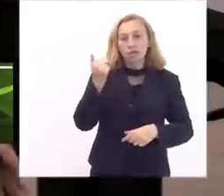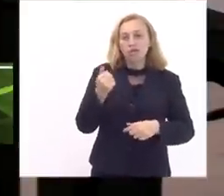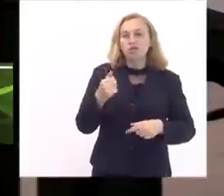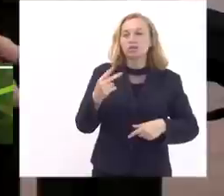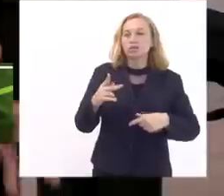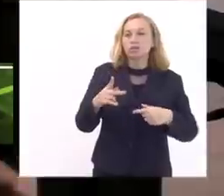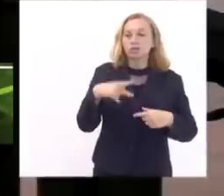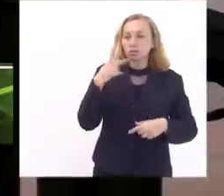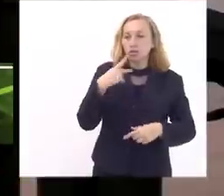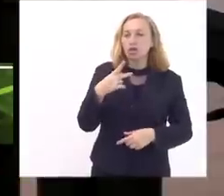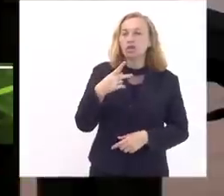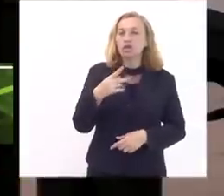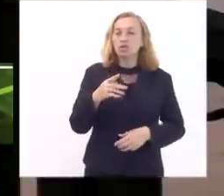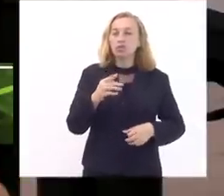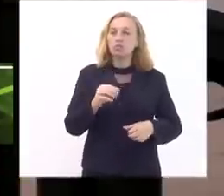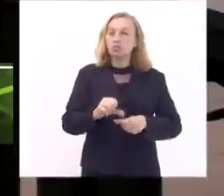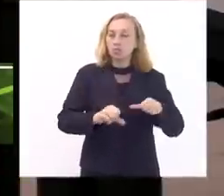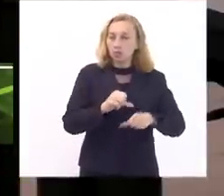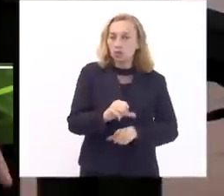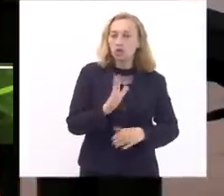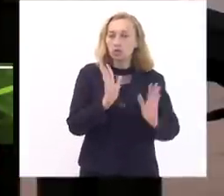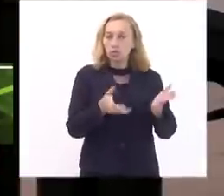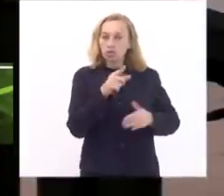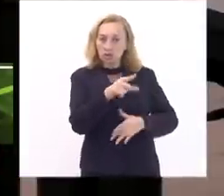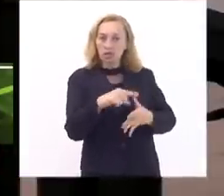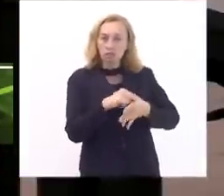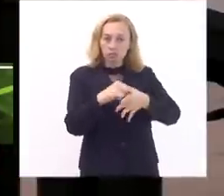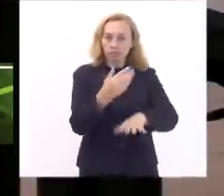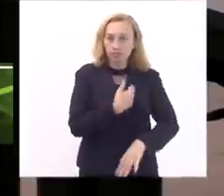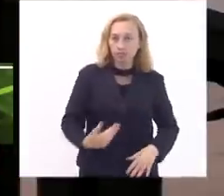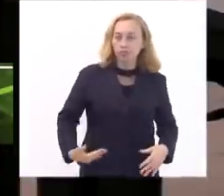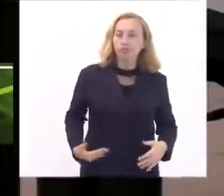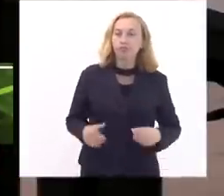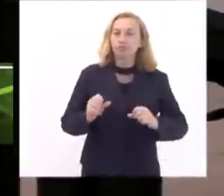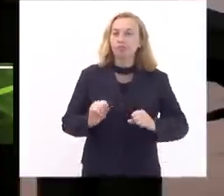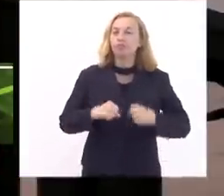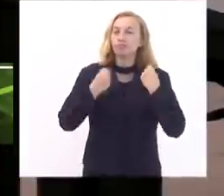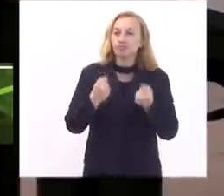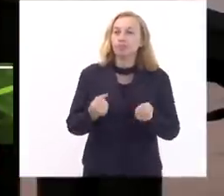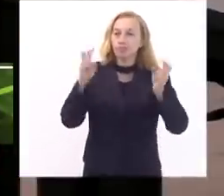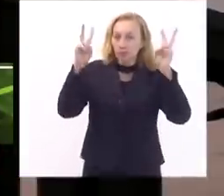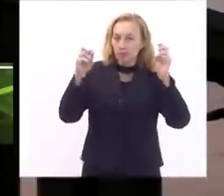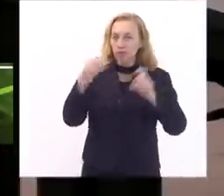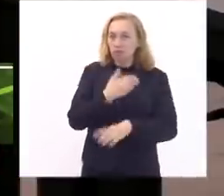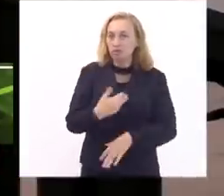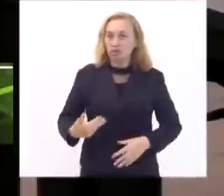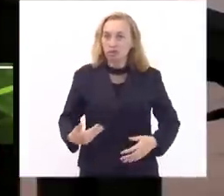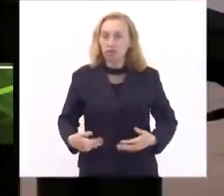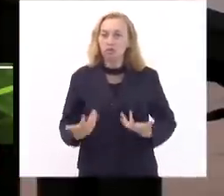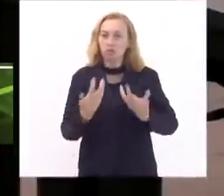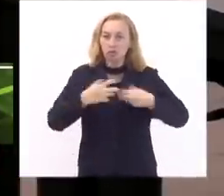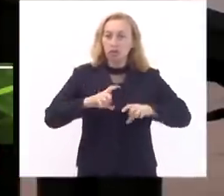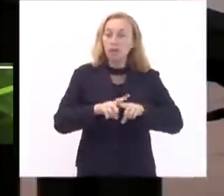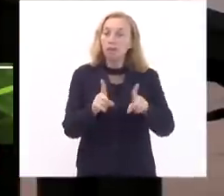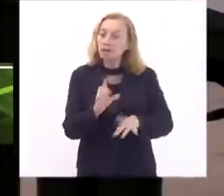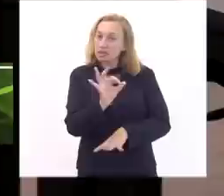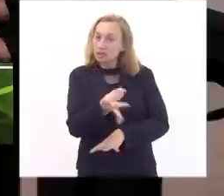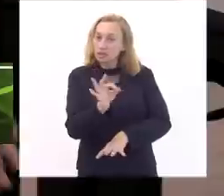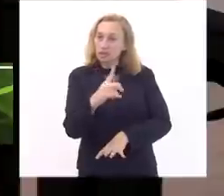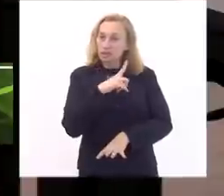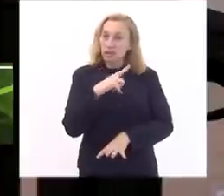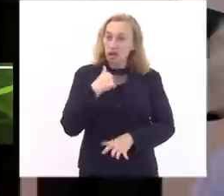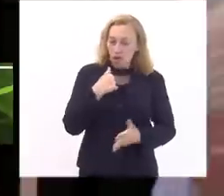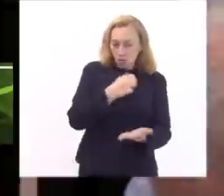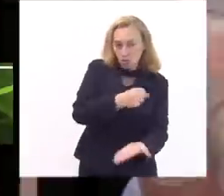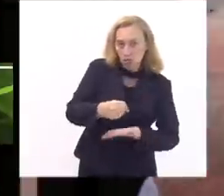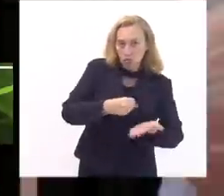que hoje você está como líder do governo defendendo uma questão que o governador não quer. Mas eu tenho certeza que eu, enquanto base,